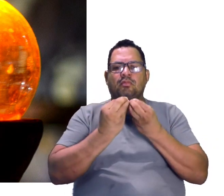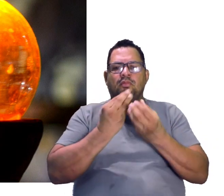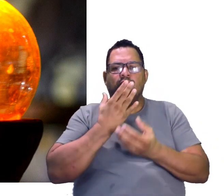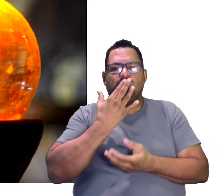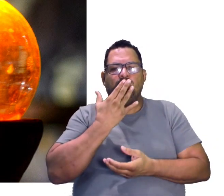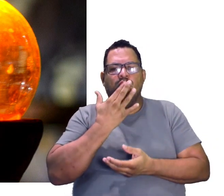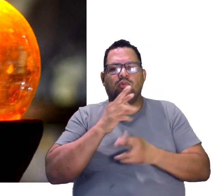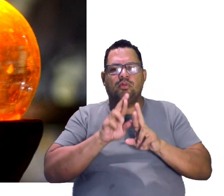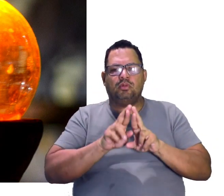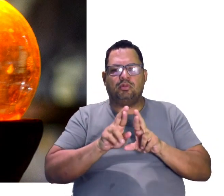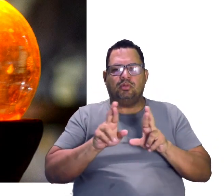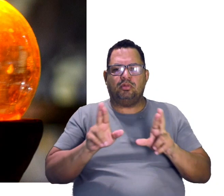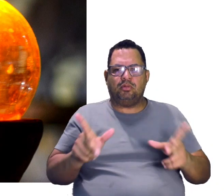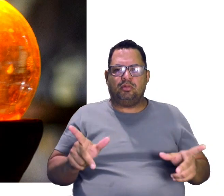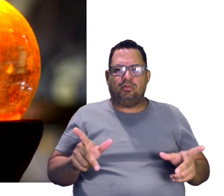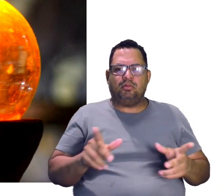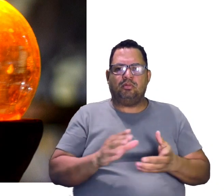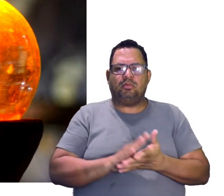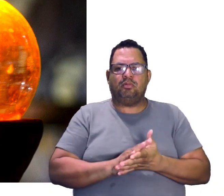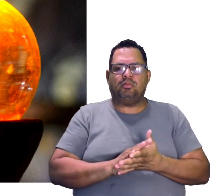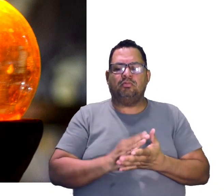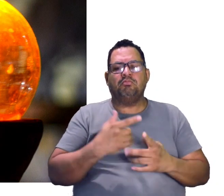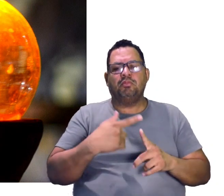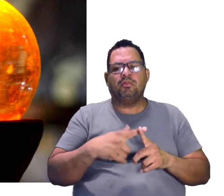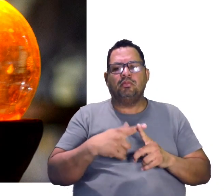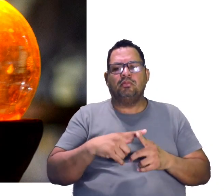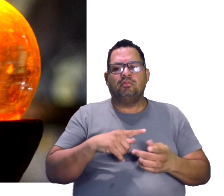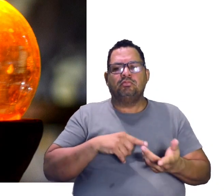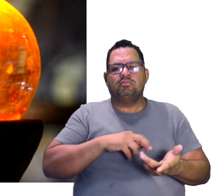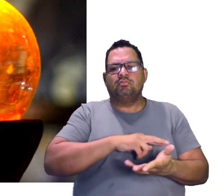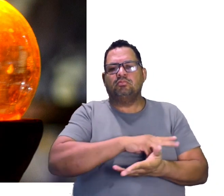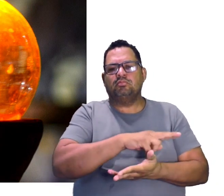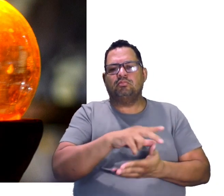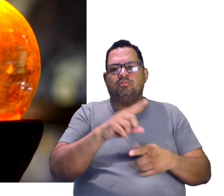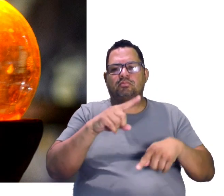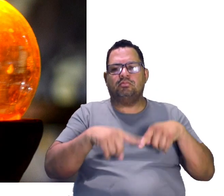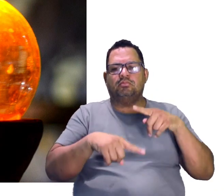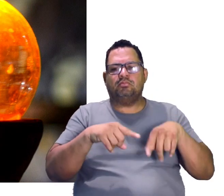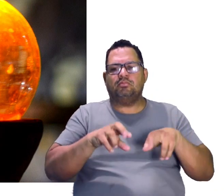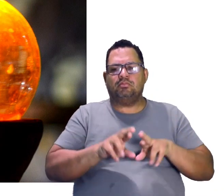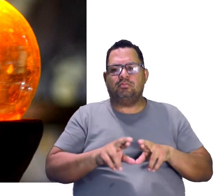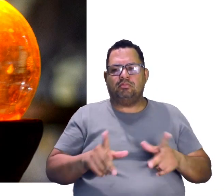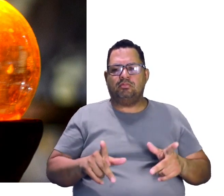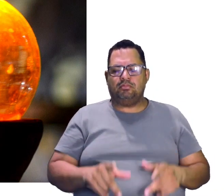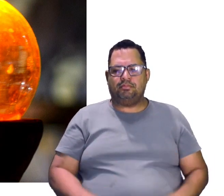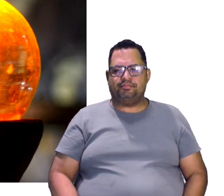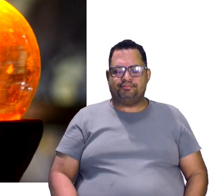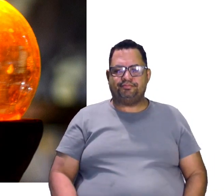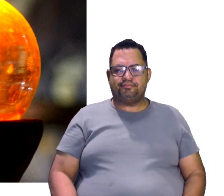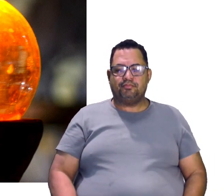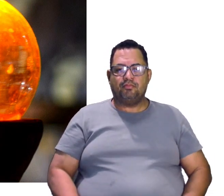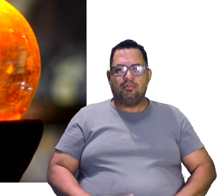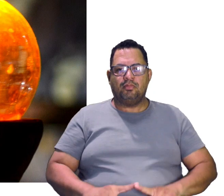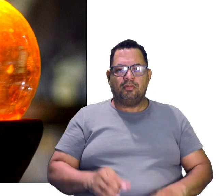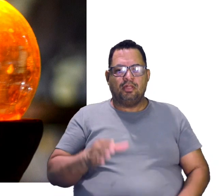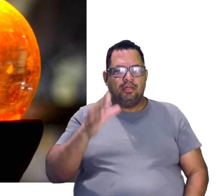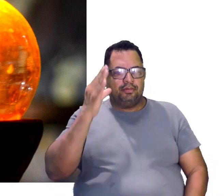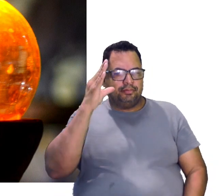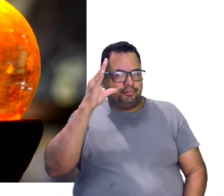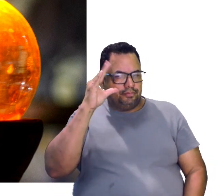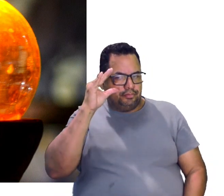diferentes. De onde vêm essas colorações? Dos tipos de matéria que existe desse recipiente, né? Mas aí a curiosidade